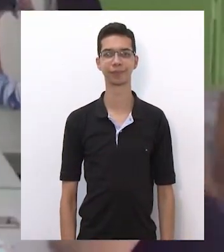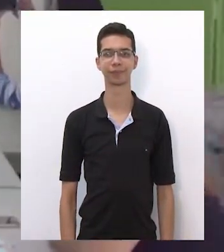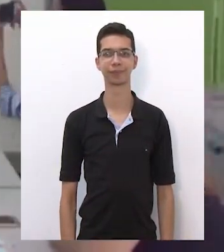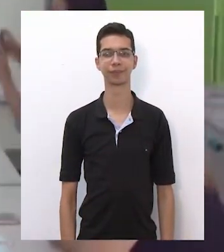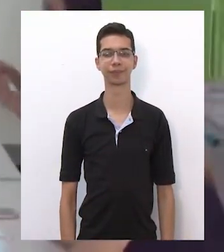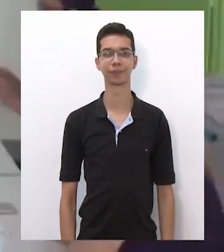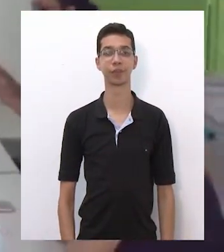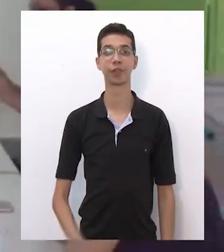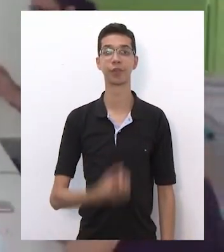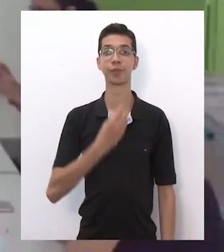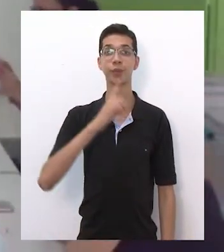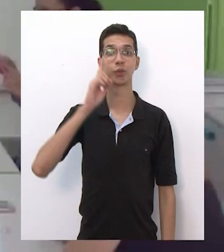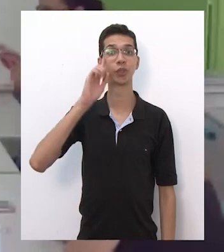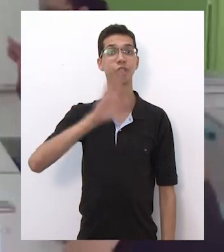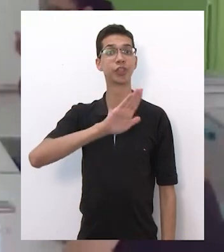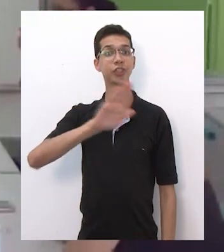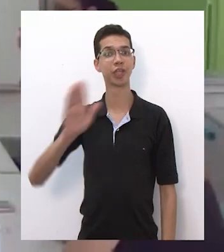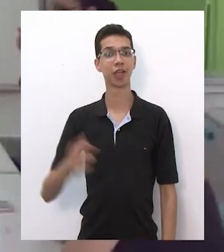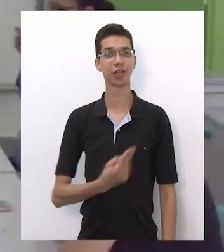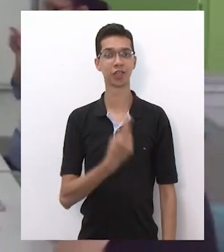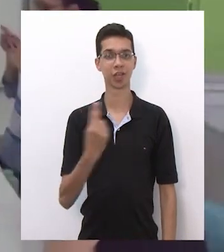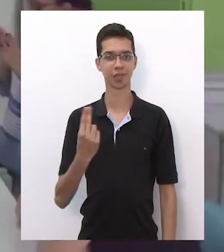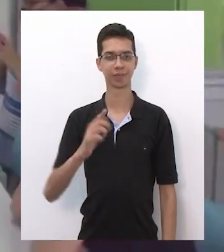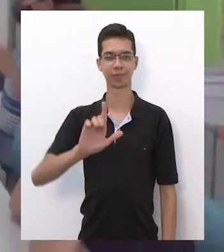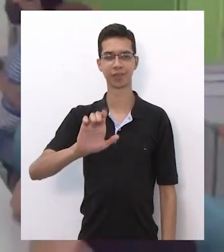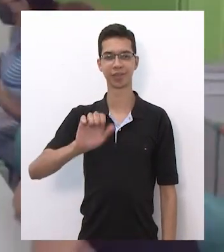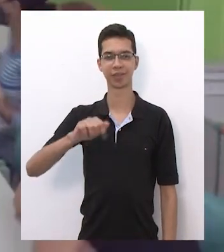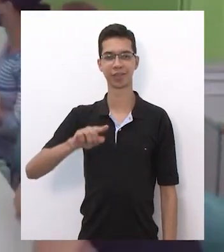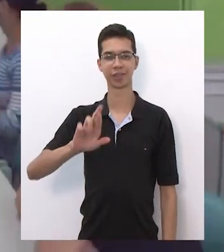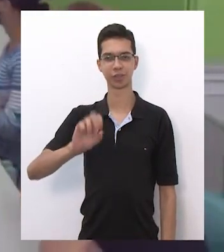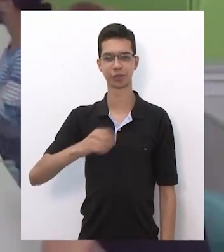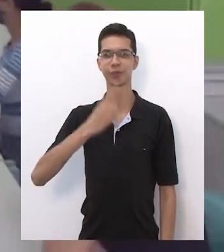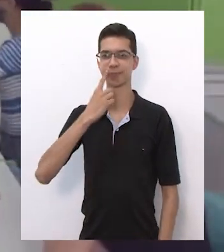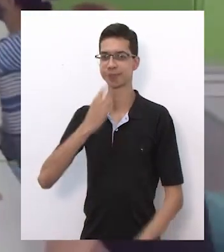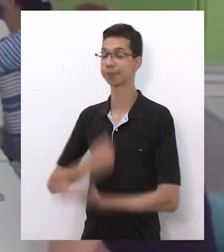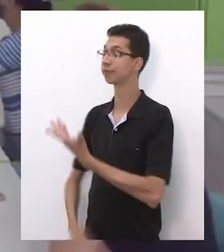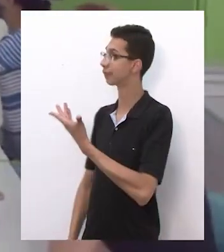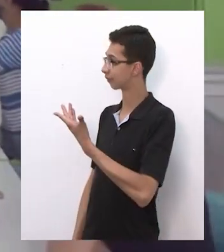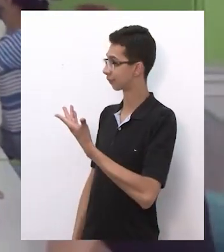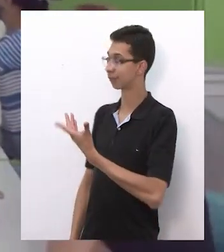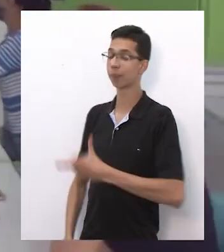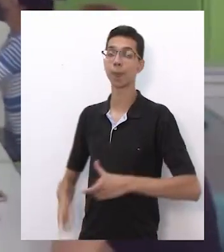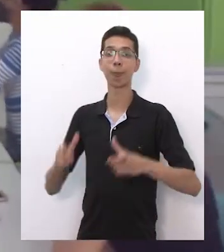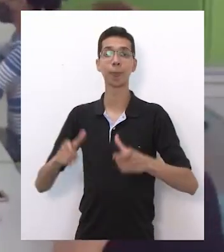Bom dia, pessoal. Meu nome é Leandro. Esse daqui é o espaço Computação na Prática.